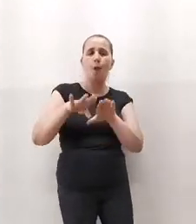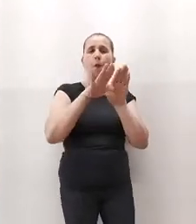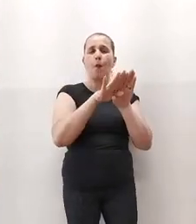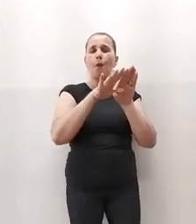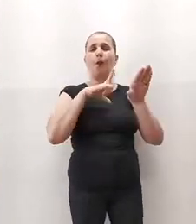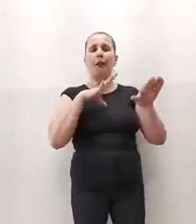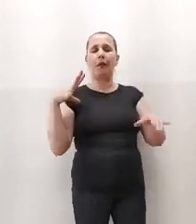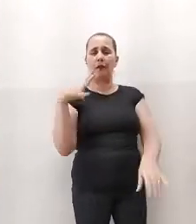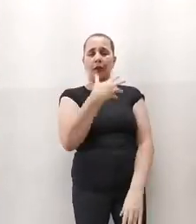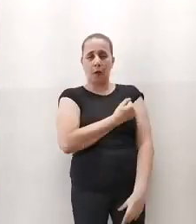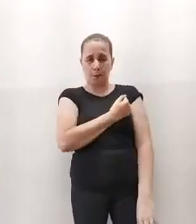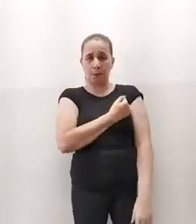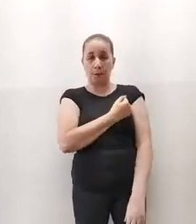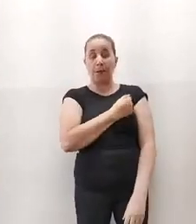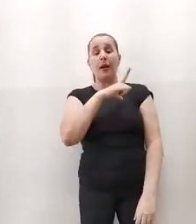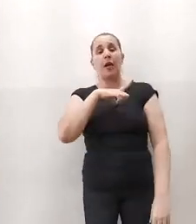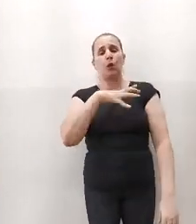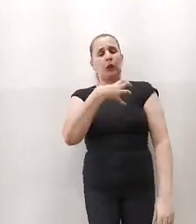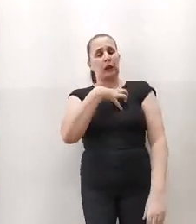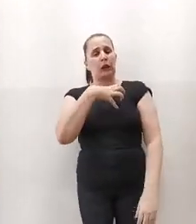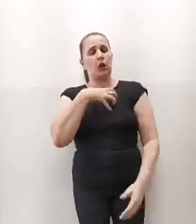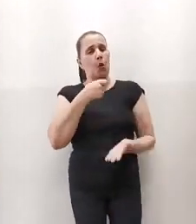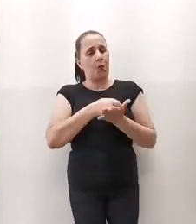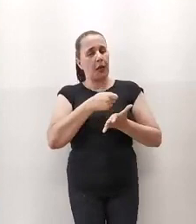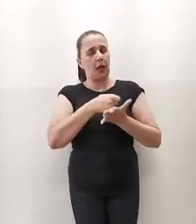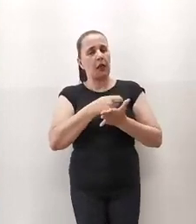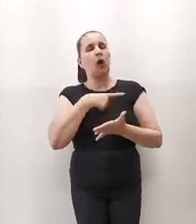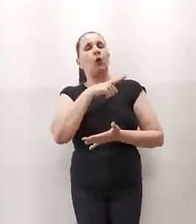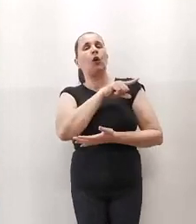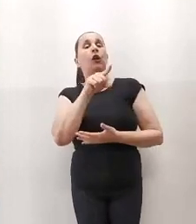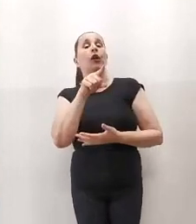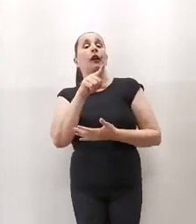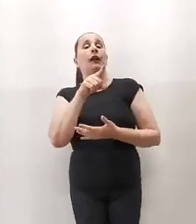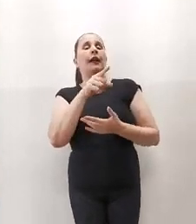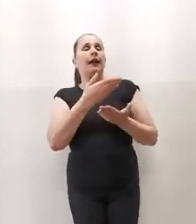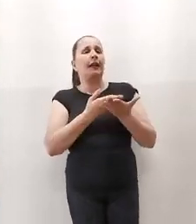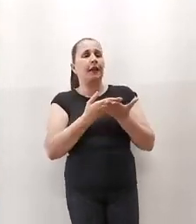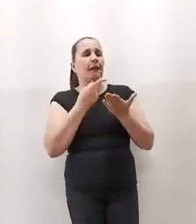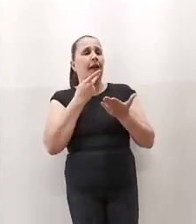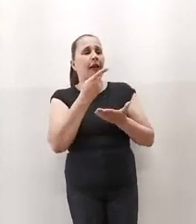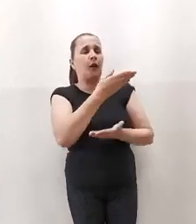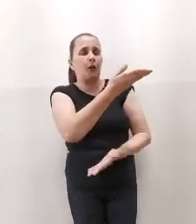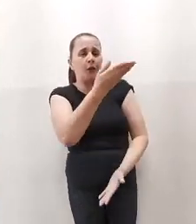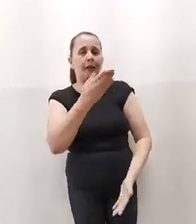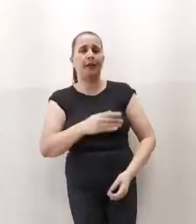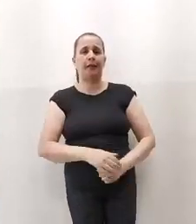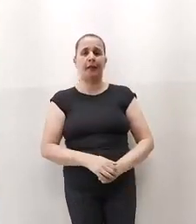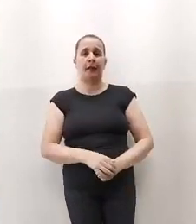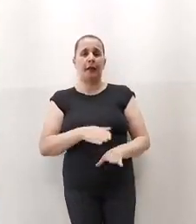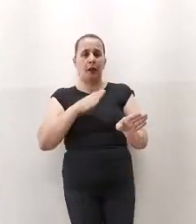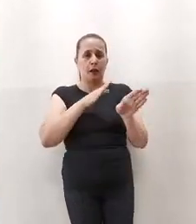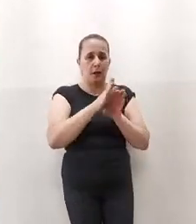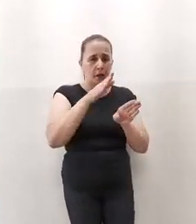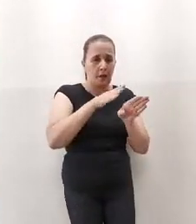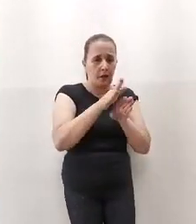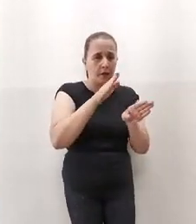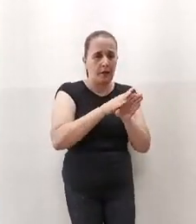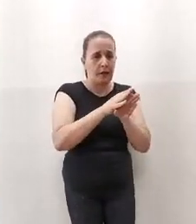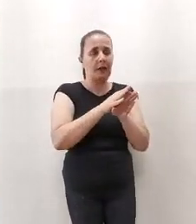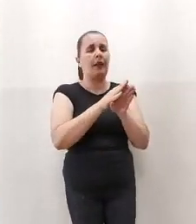salvação, foi que me senti obrigado a corresponder-me convosco, olha só, exortando-vos